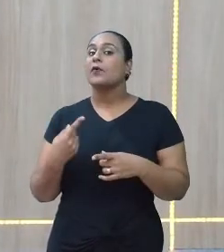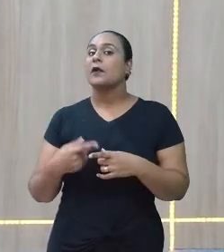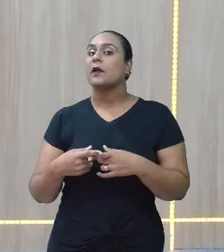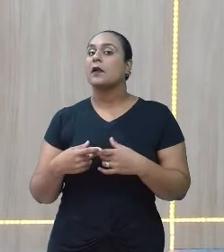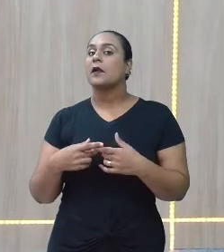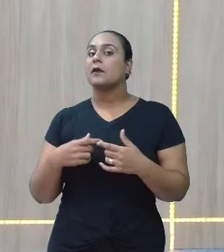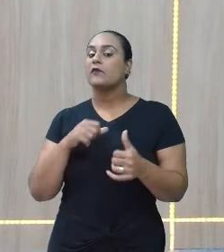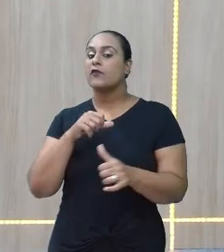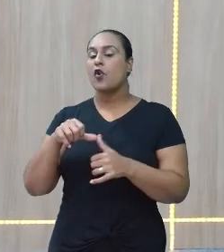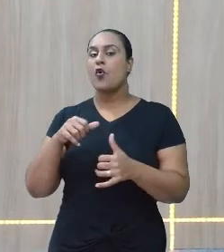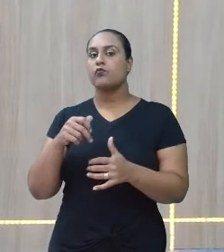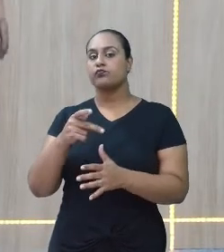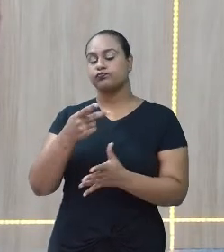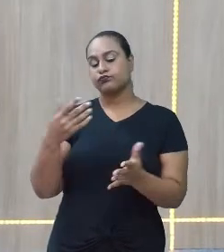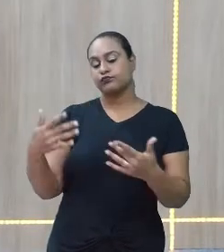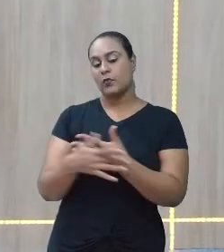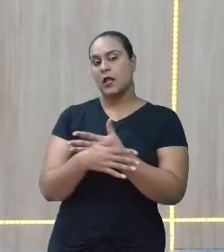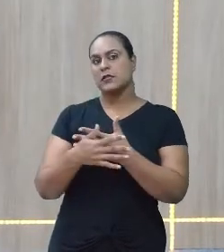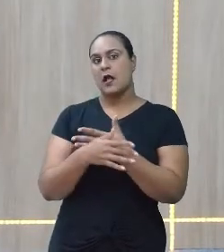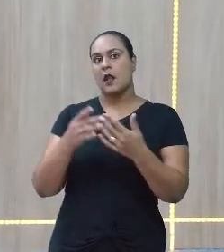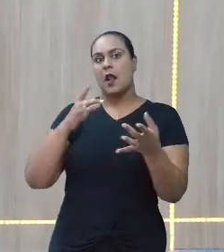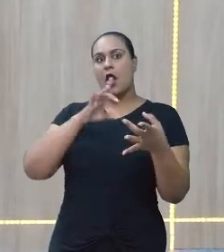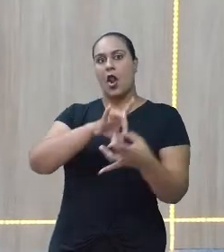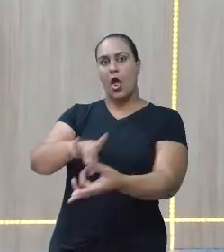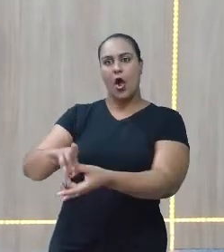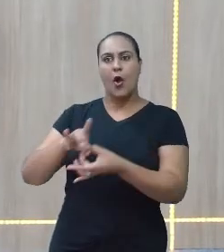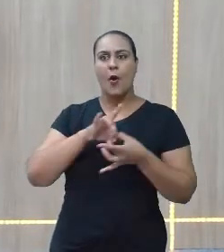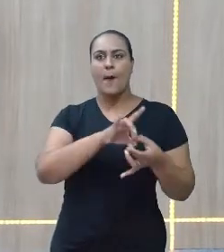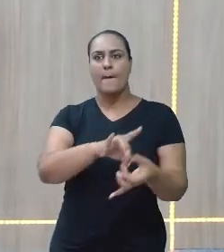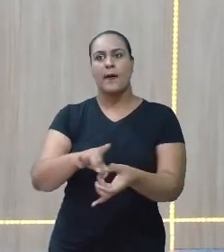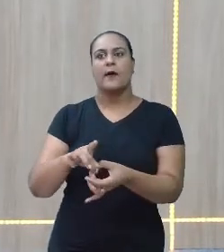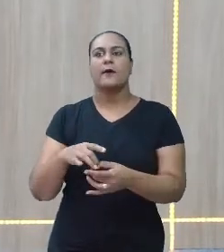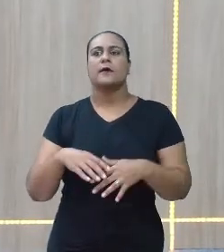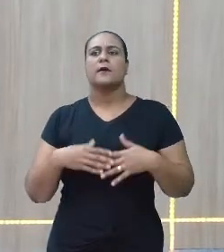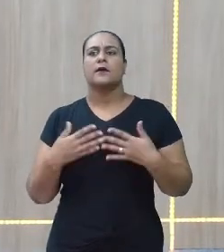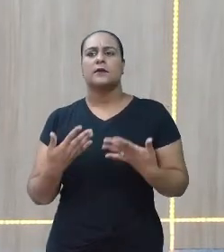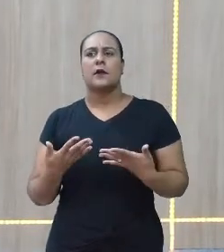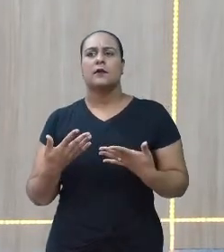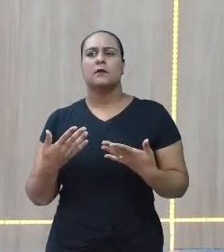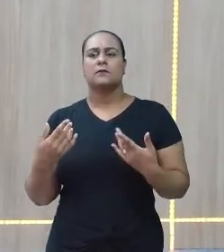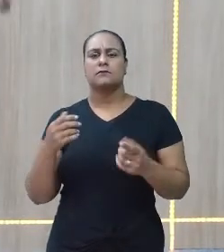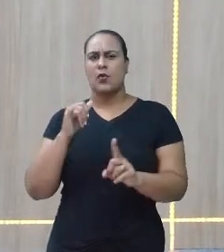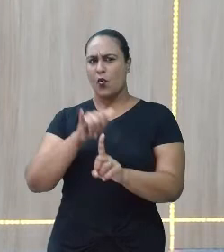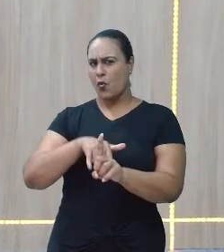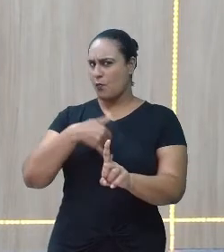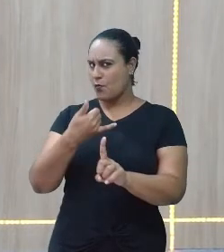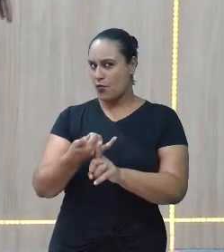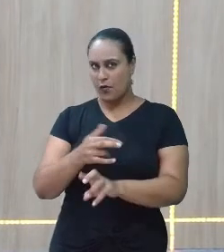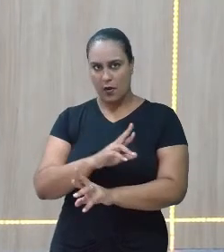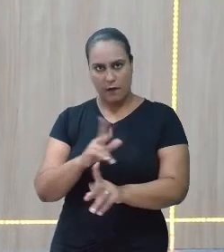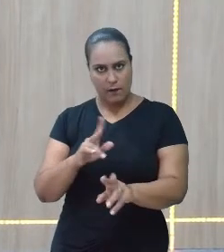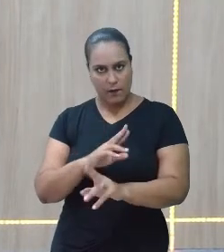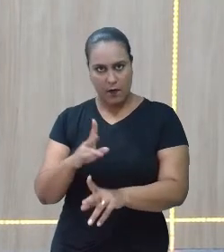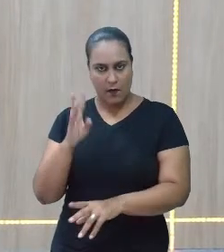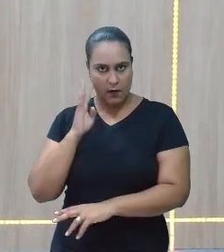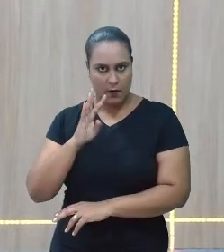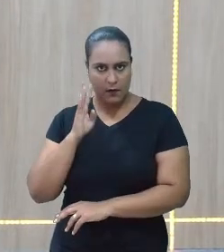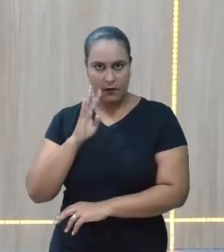já global. E já a música termina, né, com essa questão do bullying, né, que não é legal.